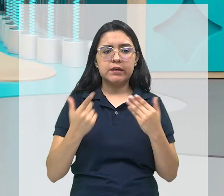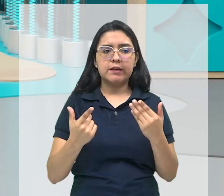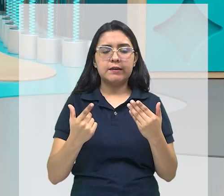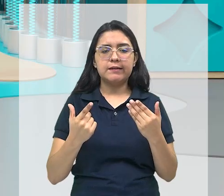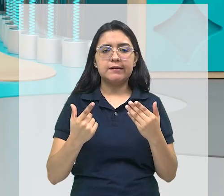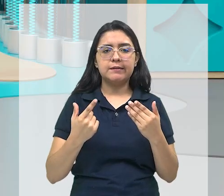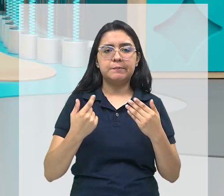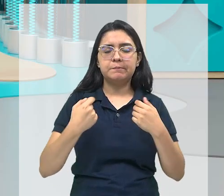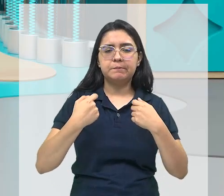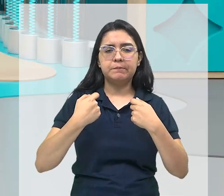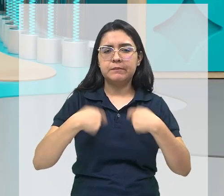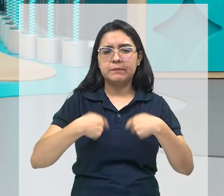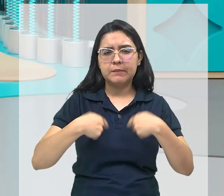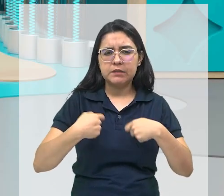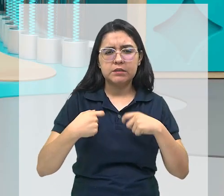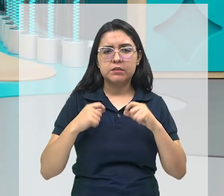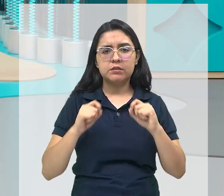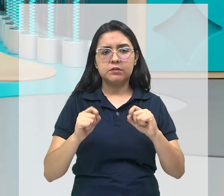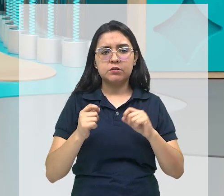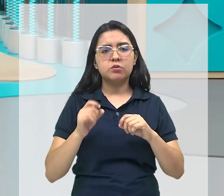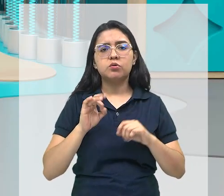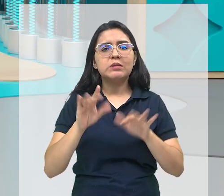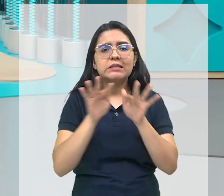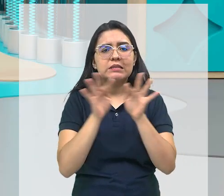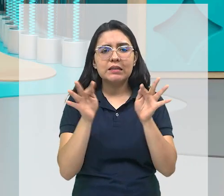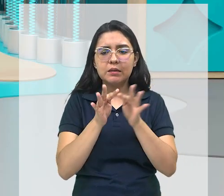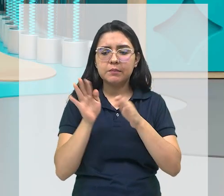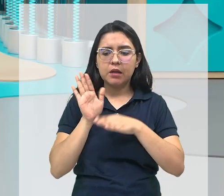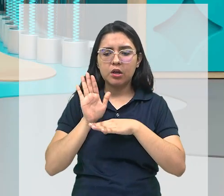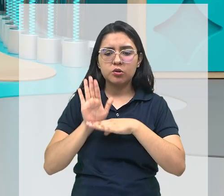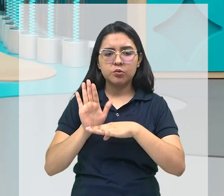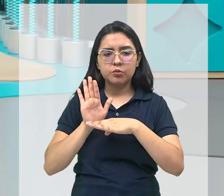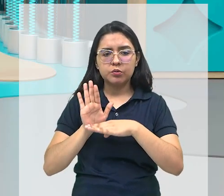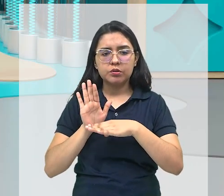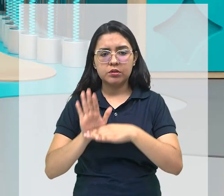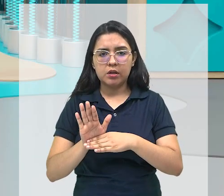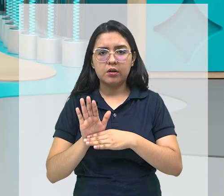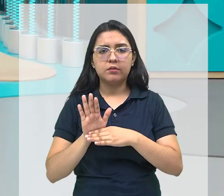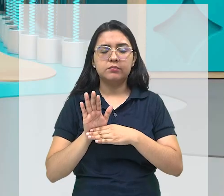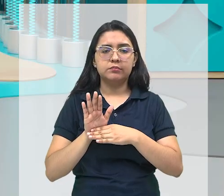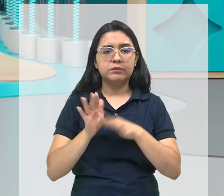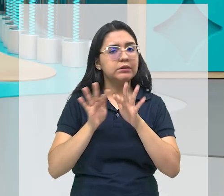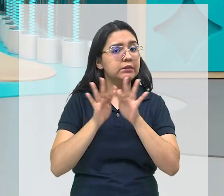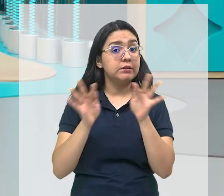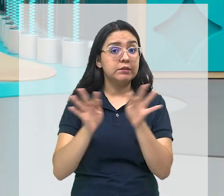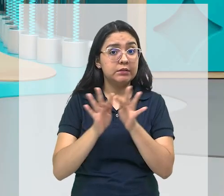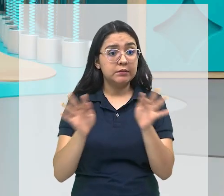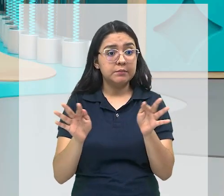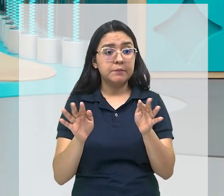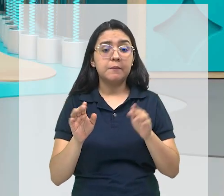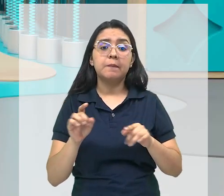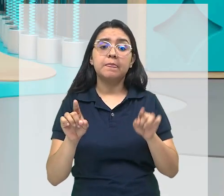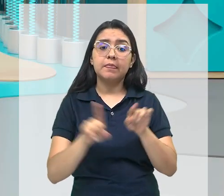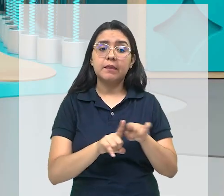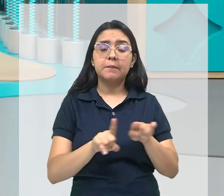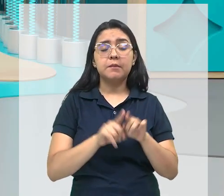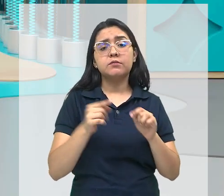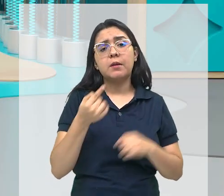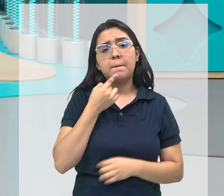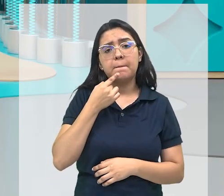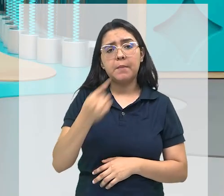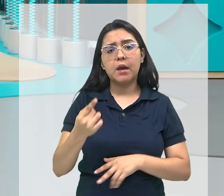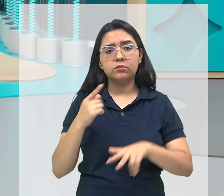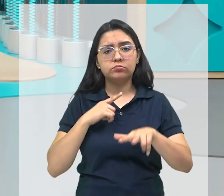é necessário também fazer tanta coisa, mobilizar, alguma coisa assim. Às vezes só o fato de você estar